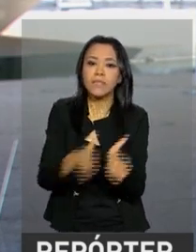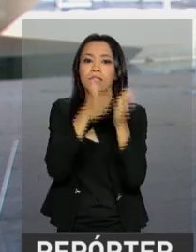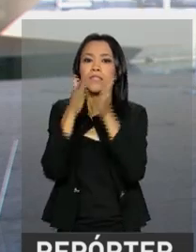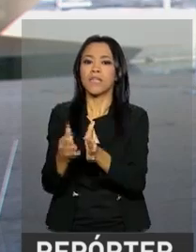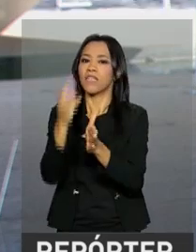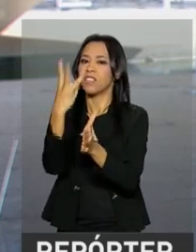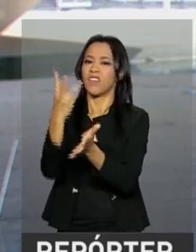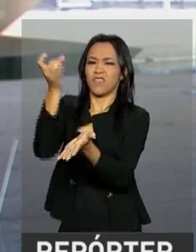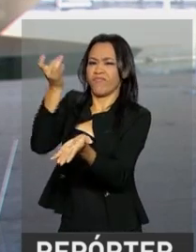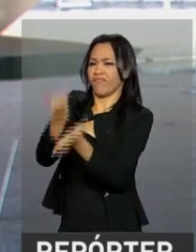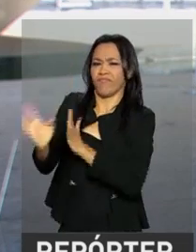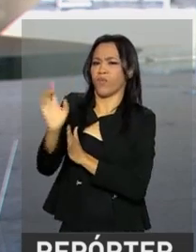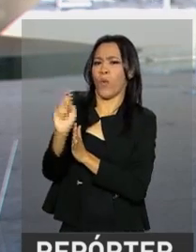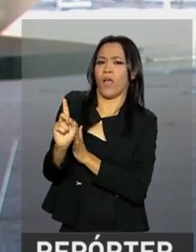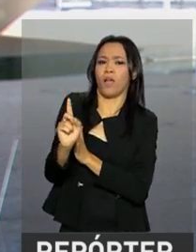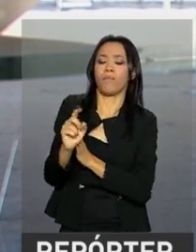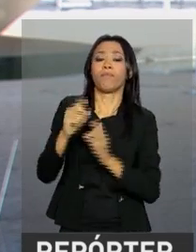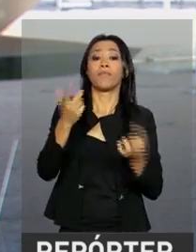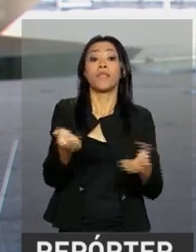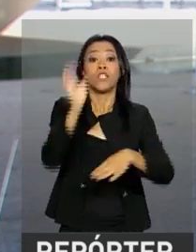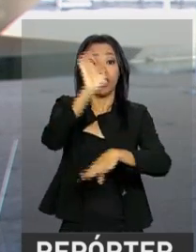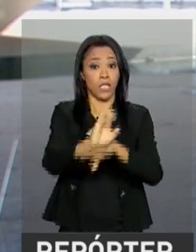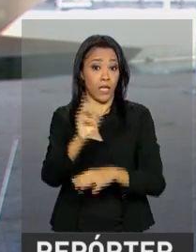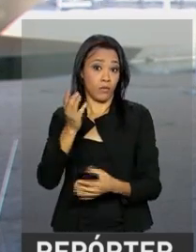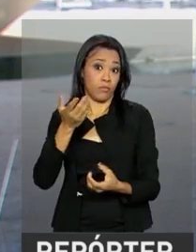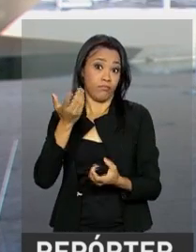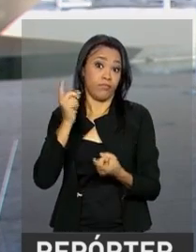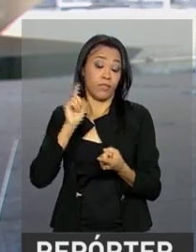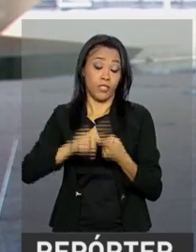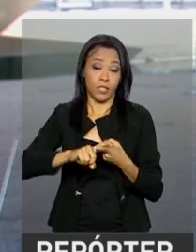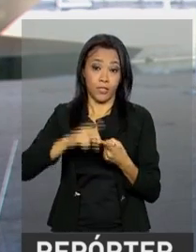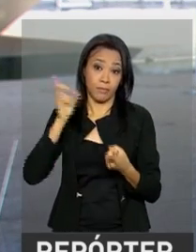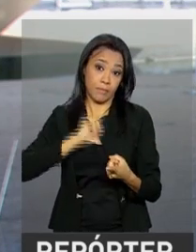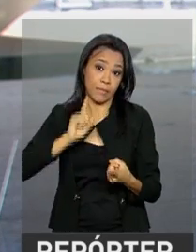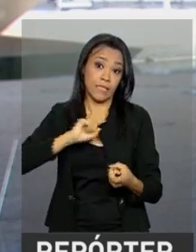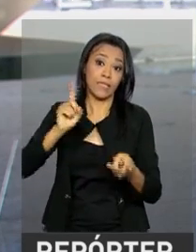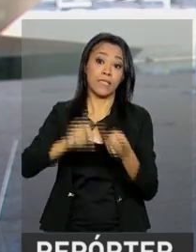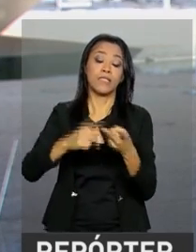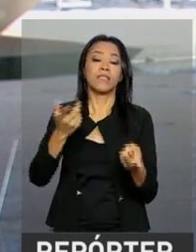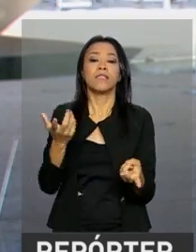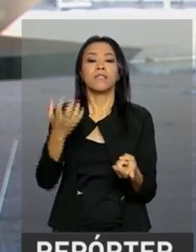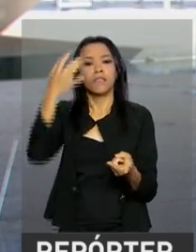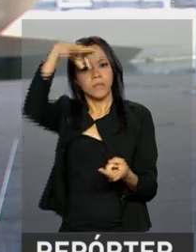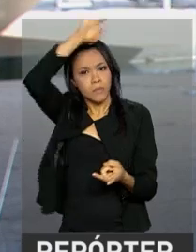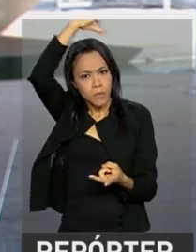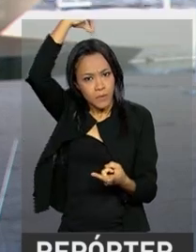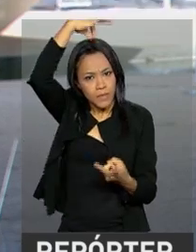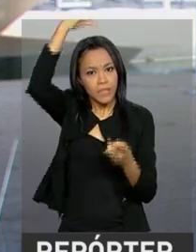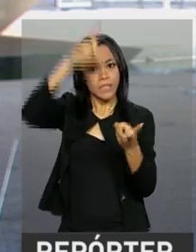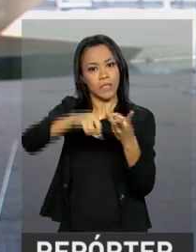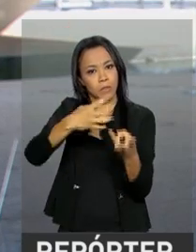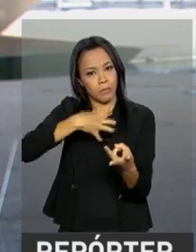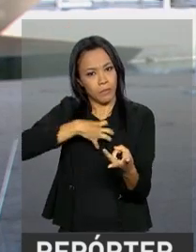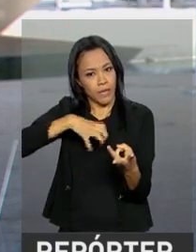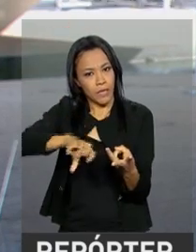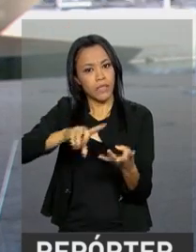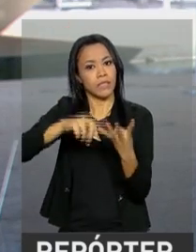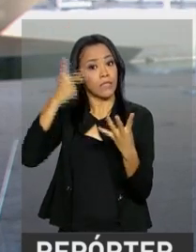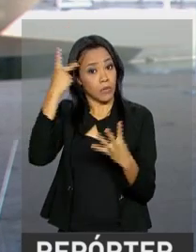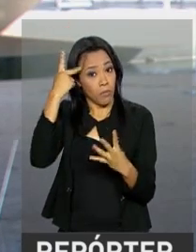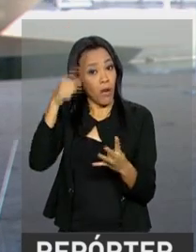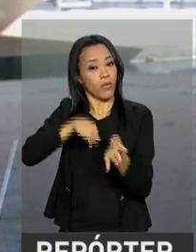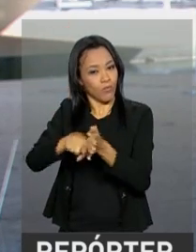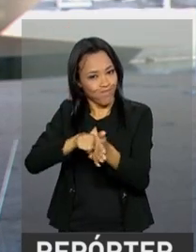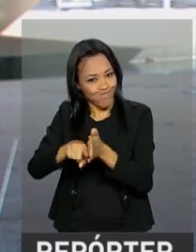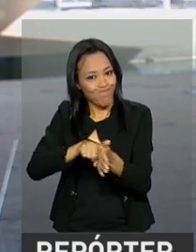foram descartadas Minas Gerais Espírito Santo Bahia e São Paulo continuam com casos investigados ou então